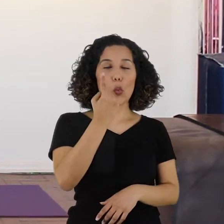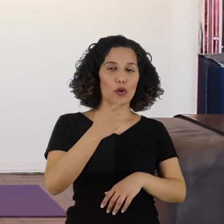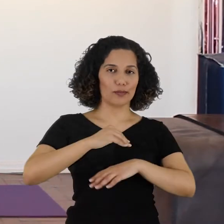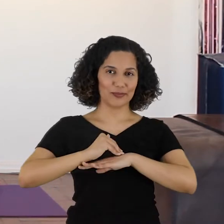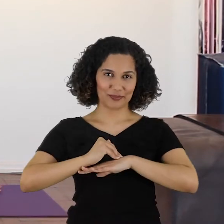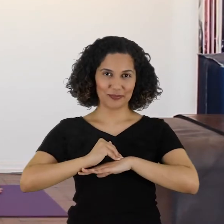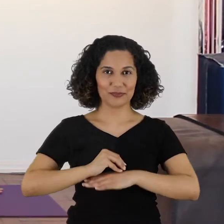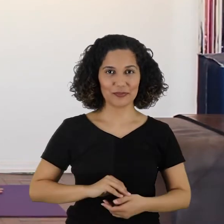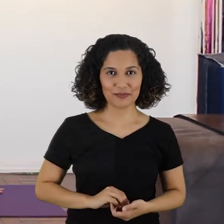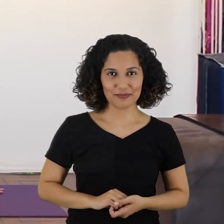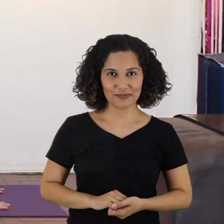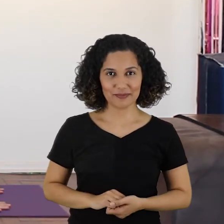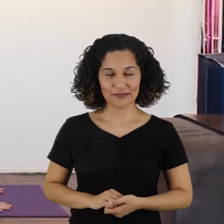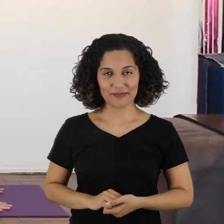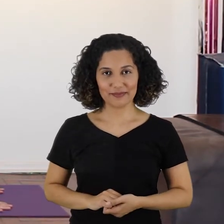pro teto